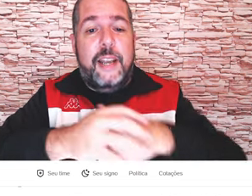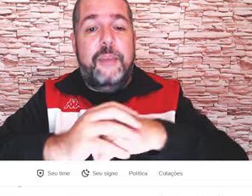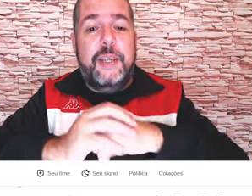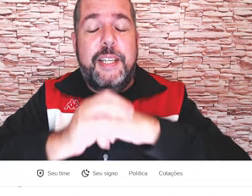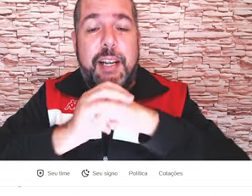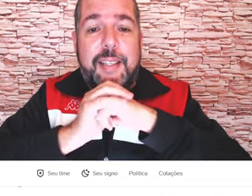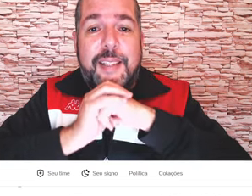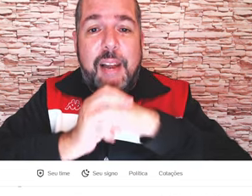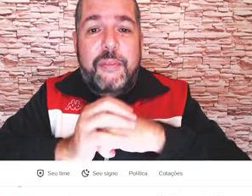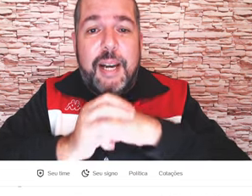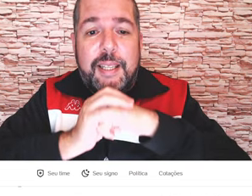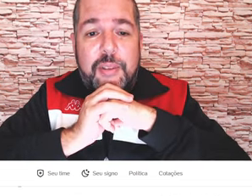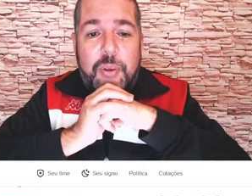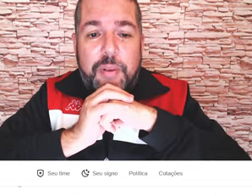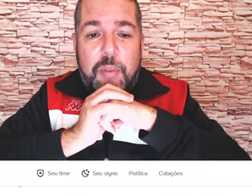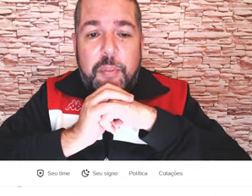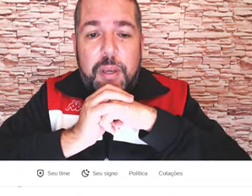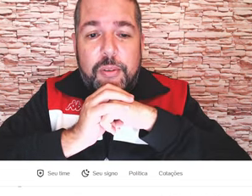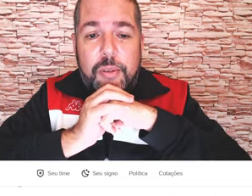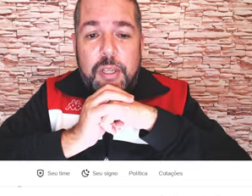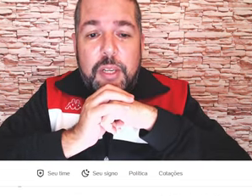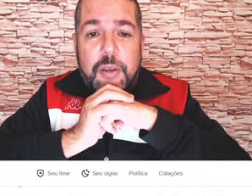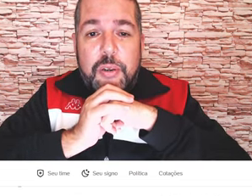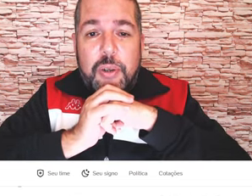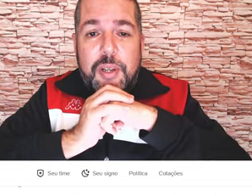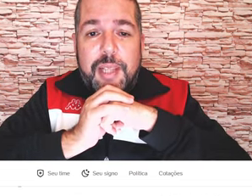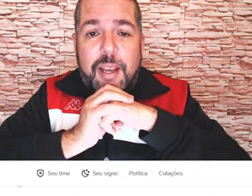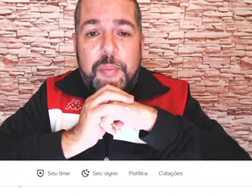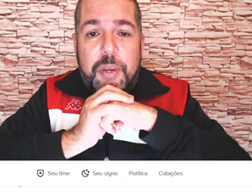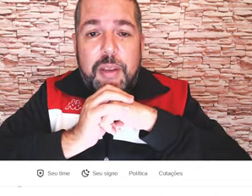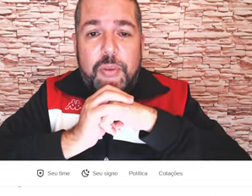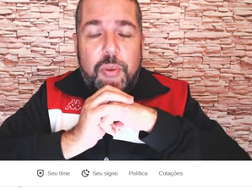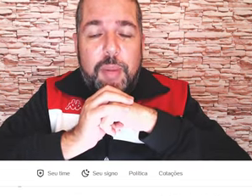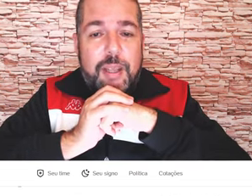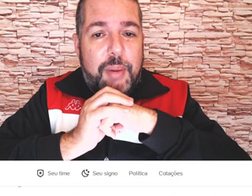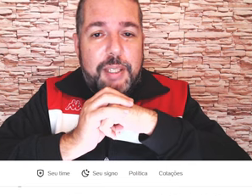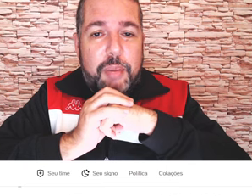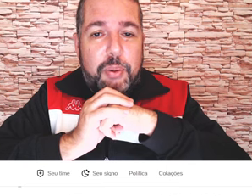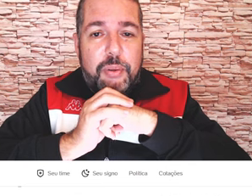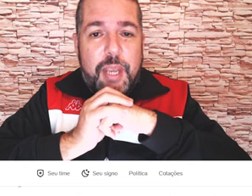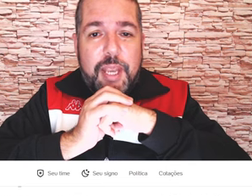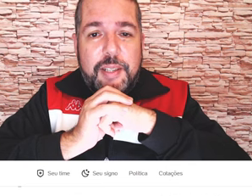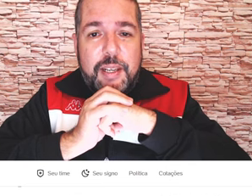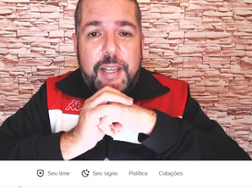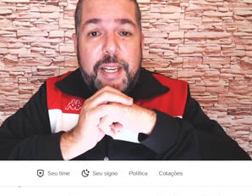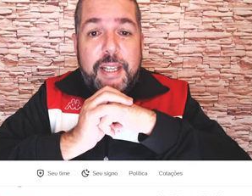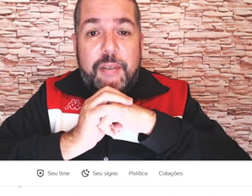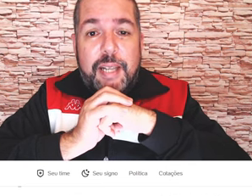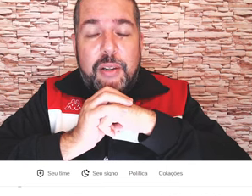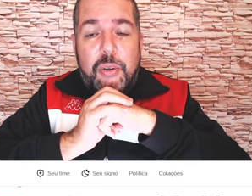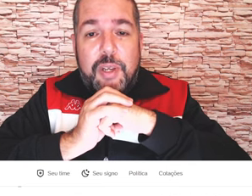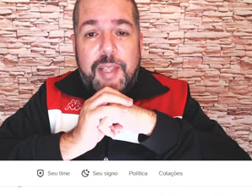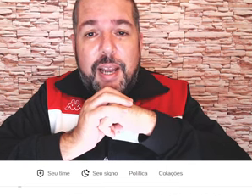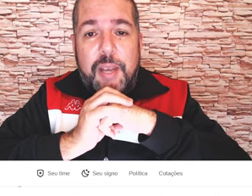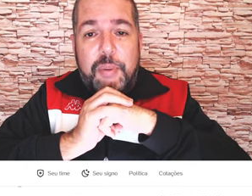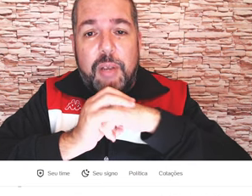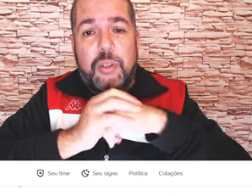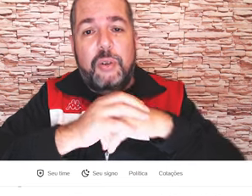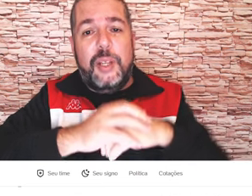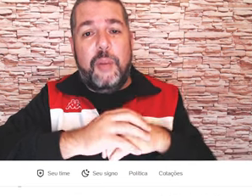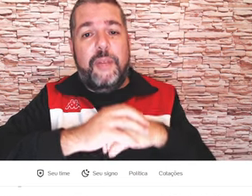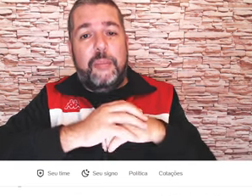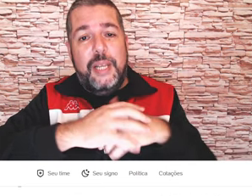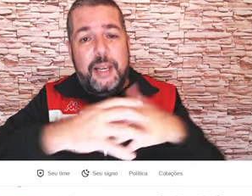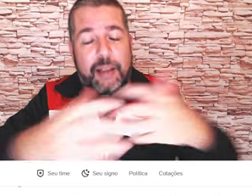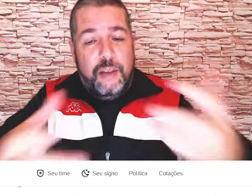mentira, né? É mentira deslavada, senhor Fábio Petro, que o senhor está aí porque estudou matemática e português, né? Na verdade, o senhor está aí porque o